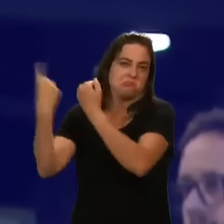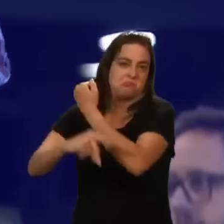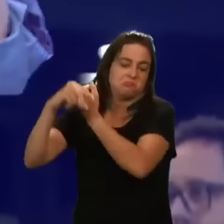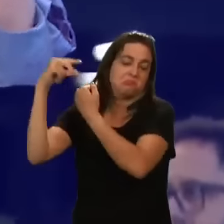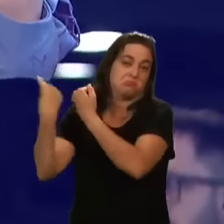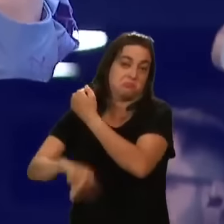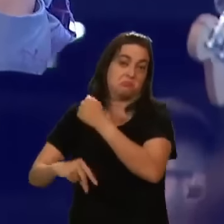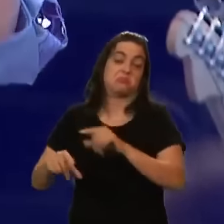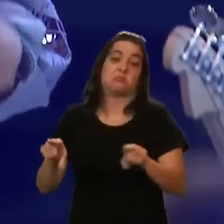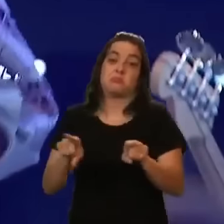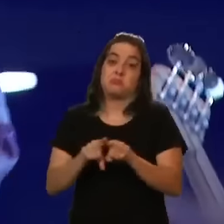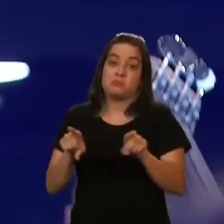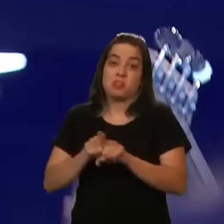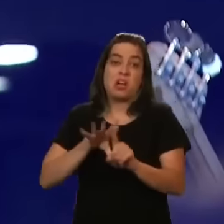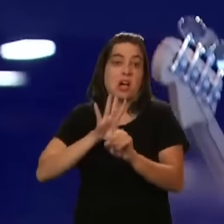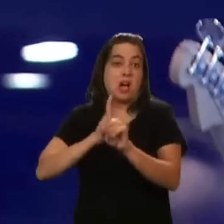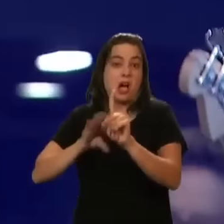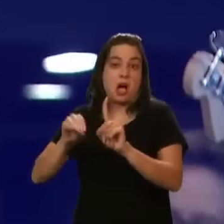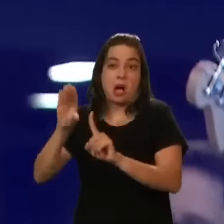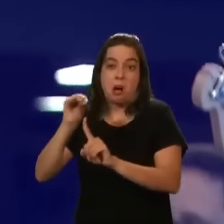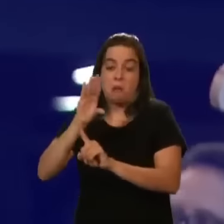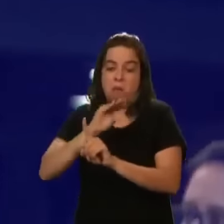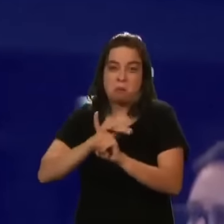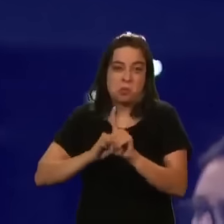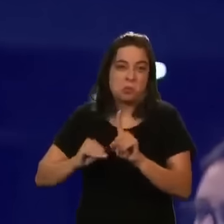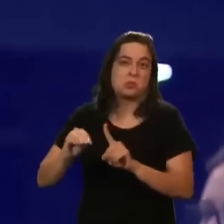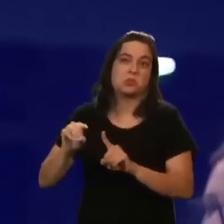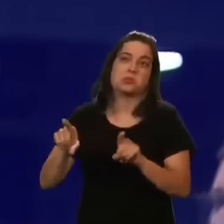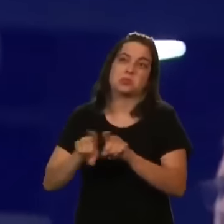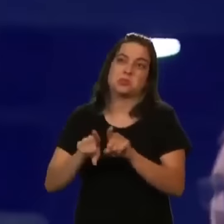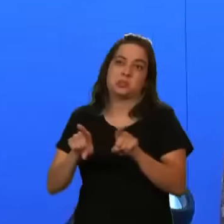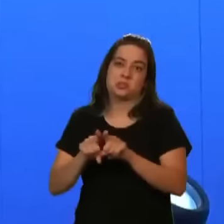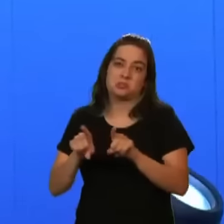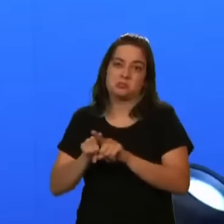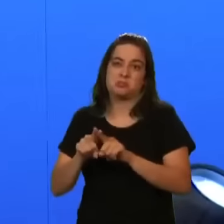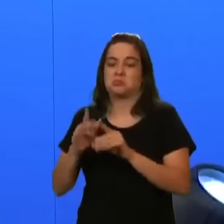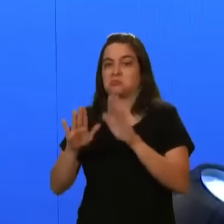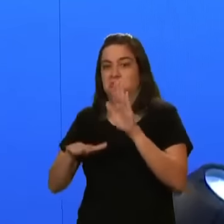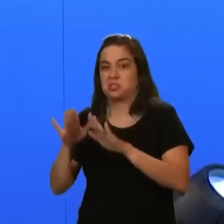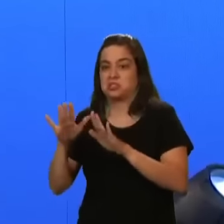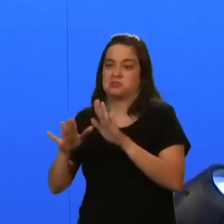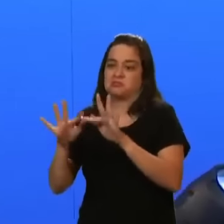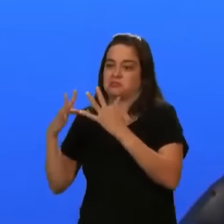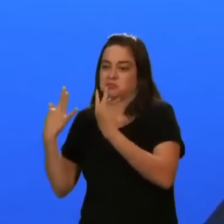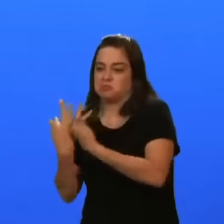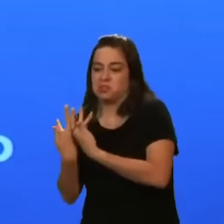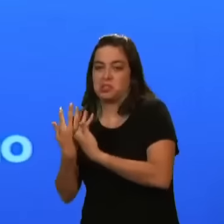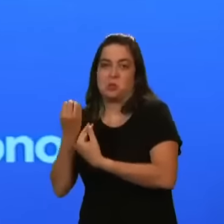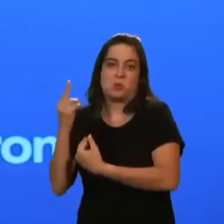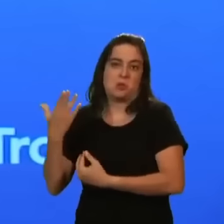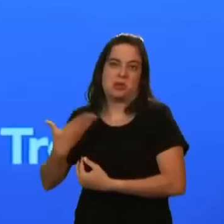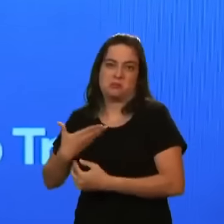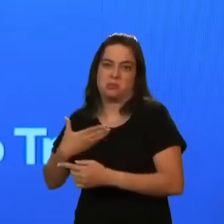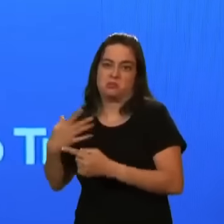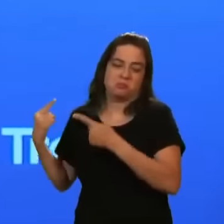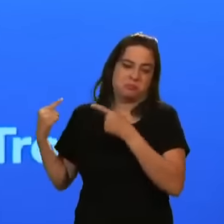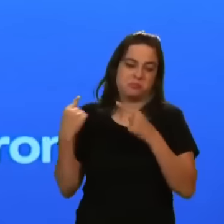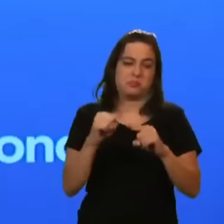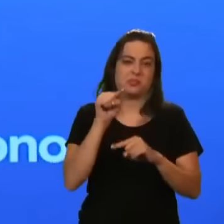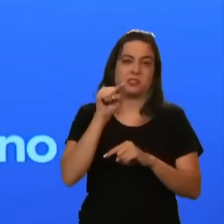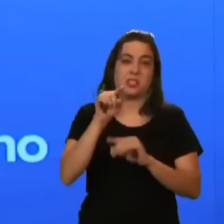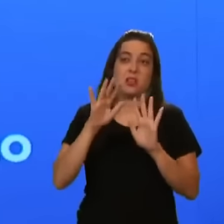espancamentos, de abuso sexual por meio, né, de parentes ou alguém que entrou ali, te machucou, mas